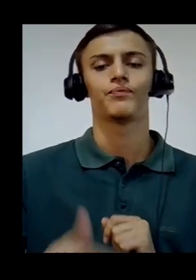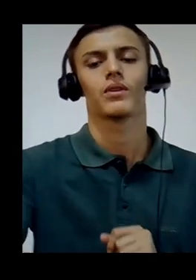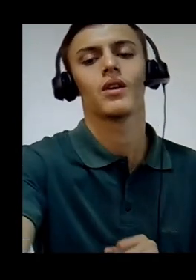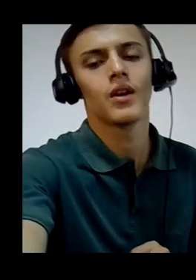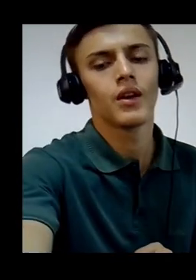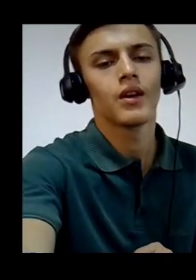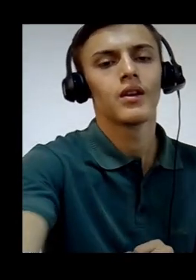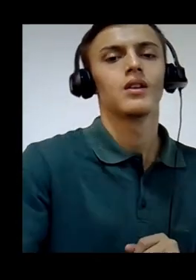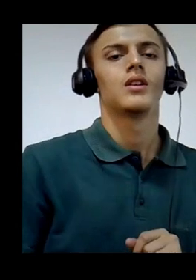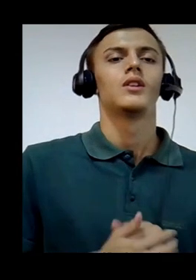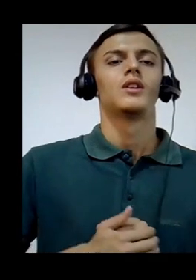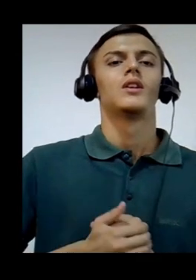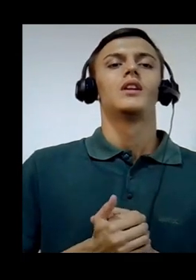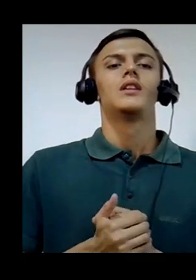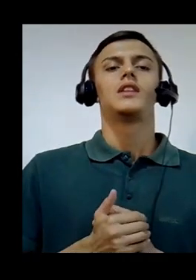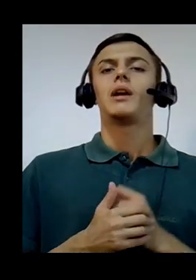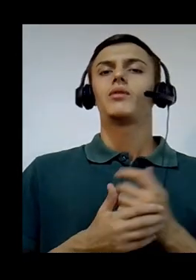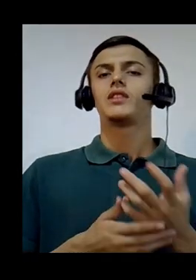nesse disjuntor.